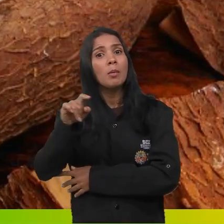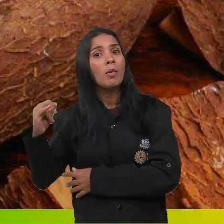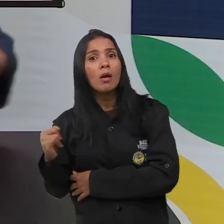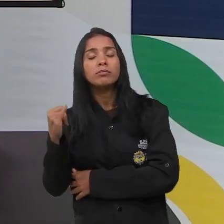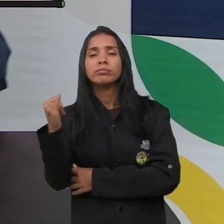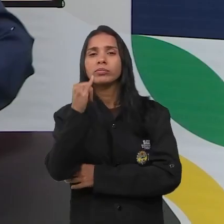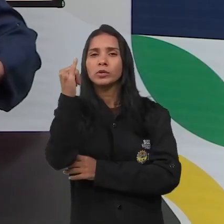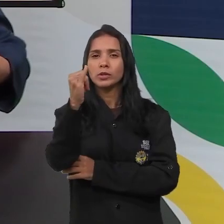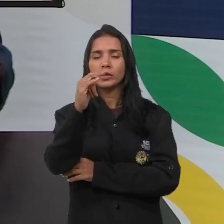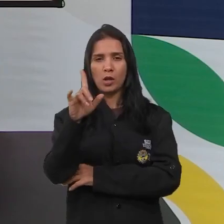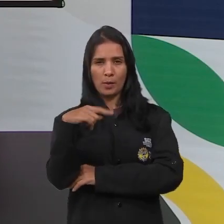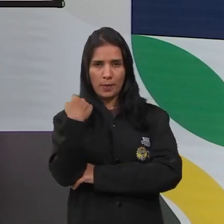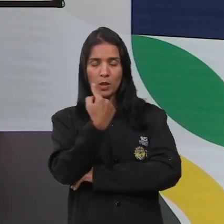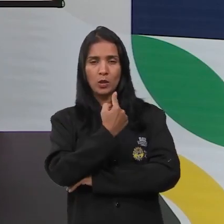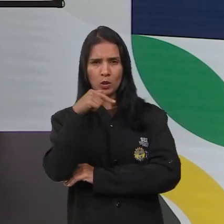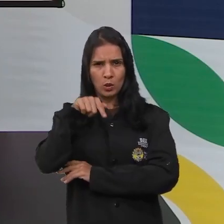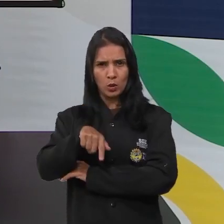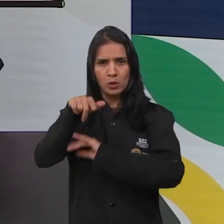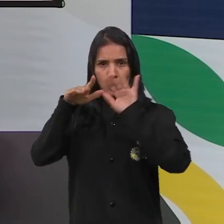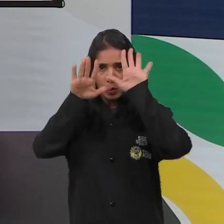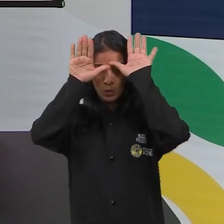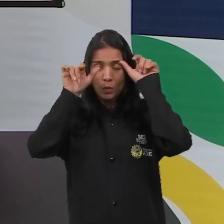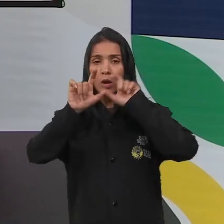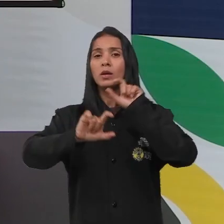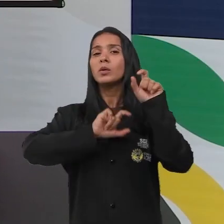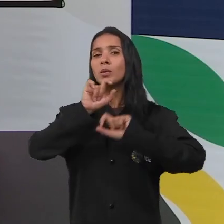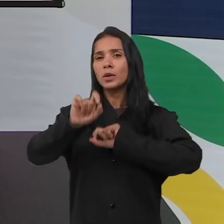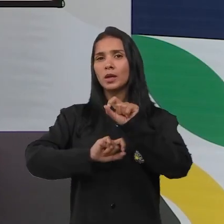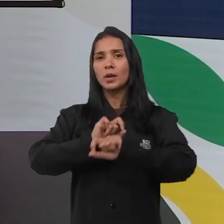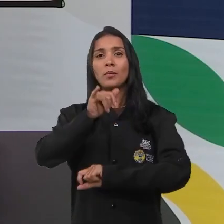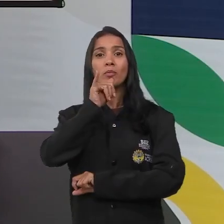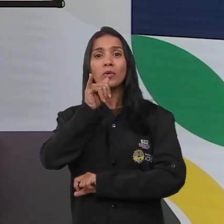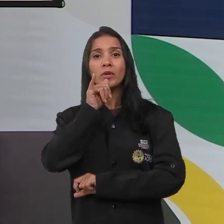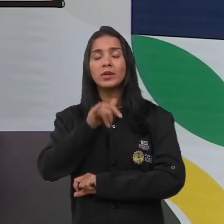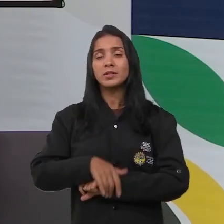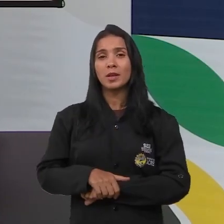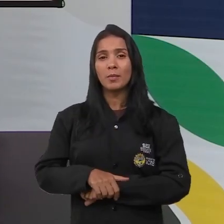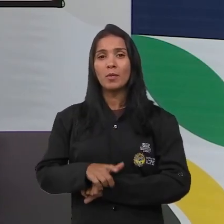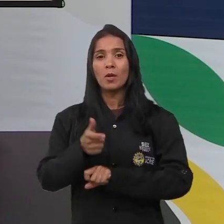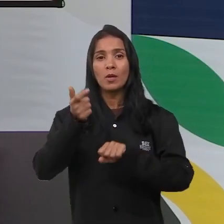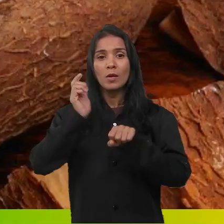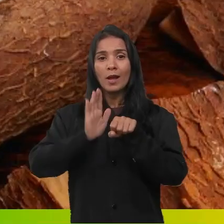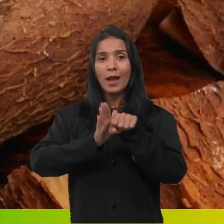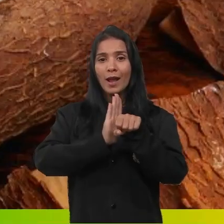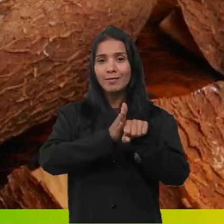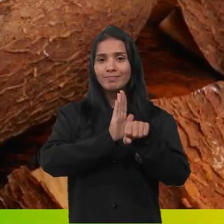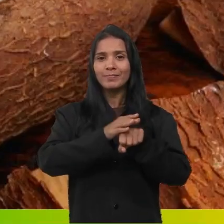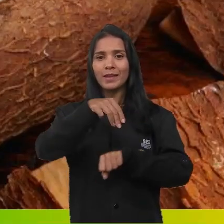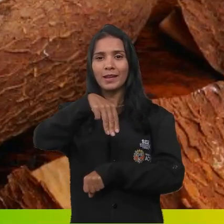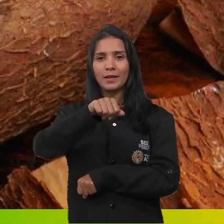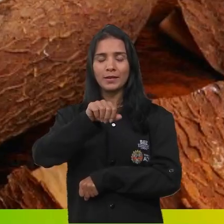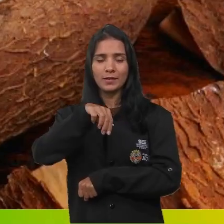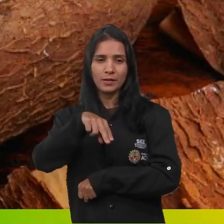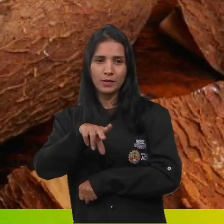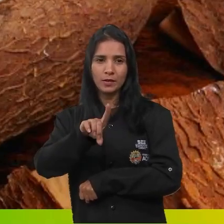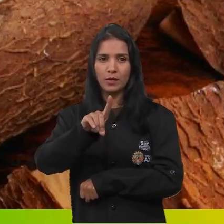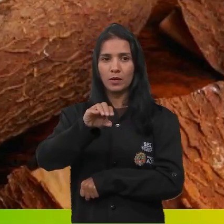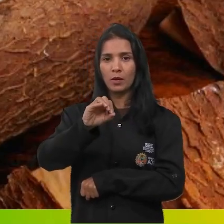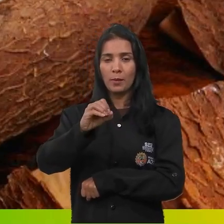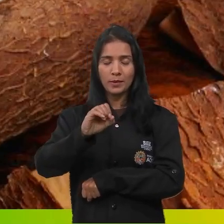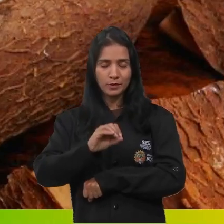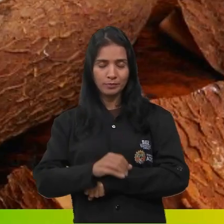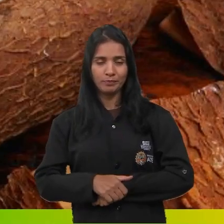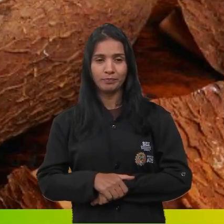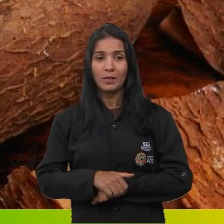para nós aqui, a nossa população do Acre, que é o exemplo da mandioca. Sim, pessoal. Olha só, a mandioca é um